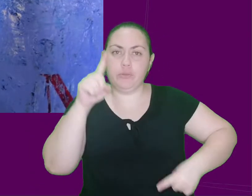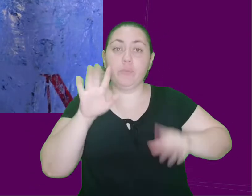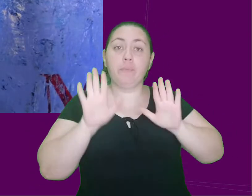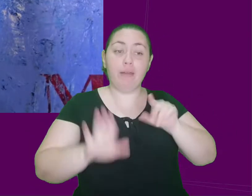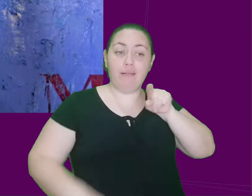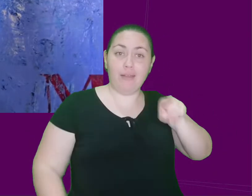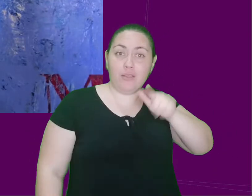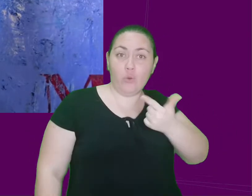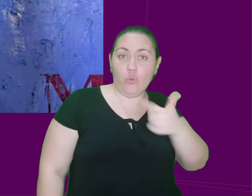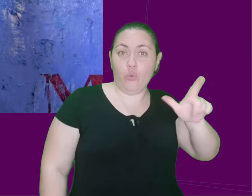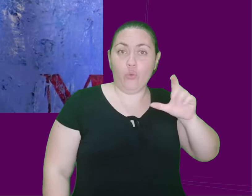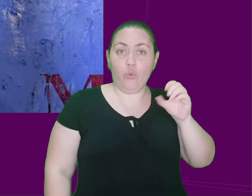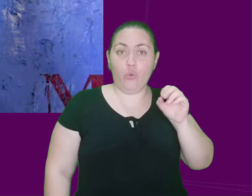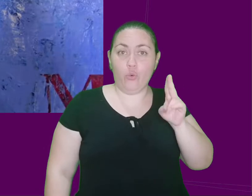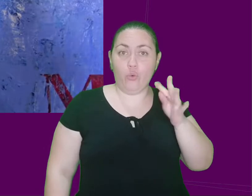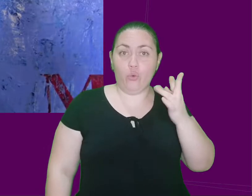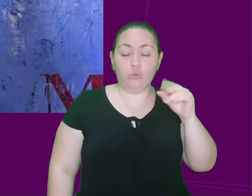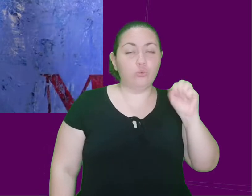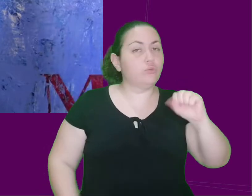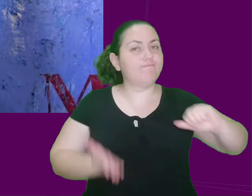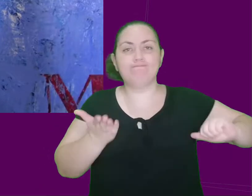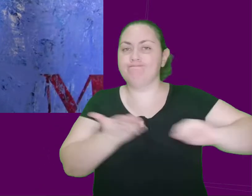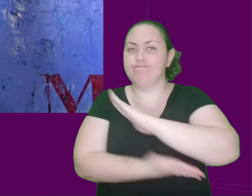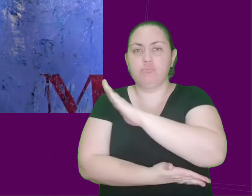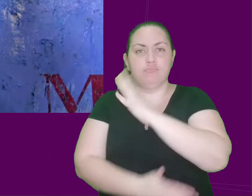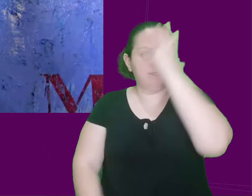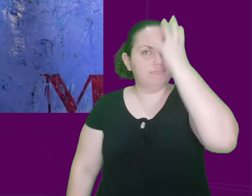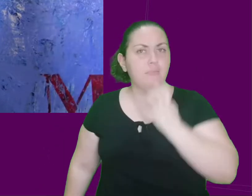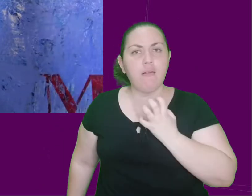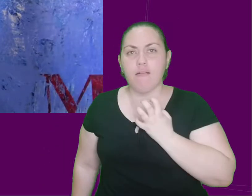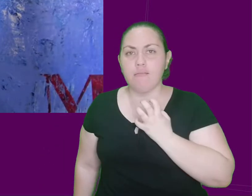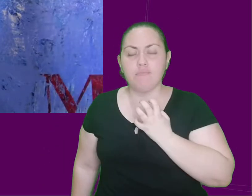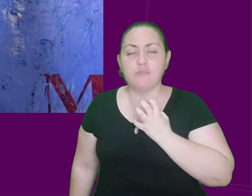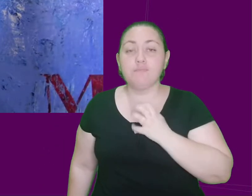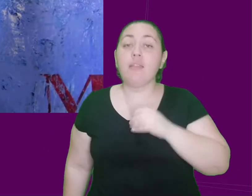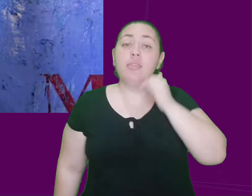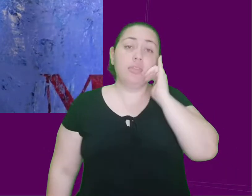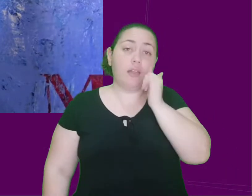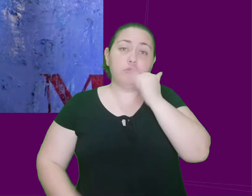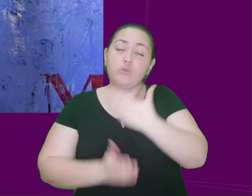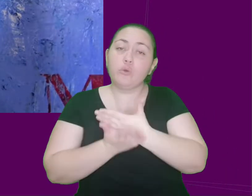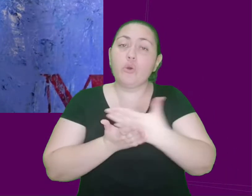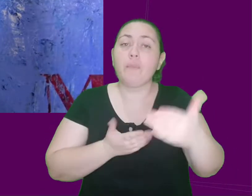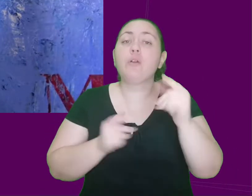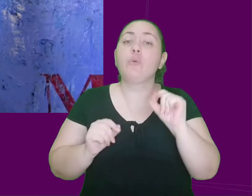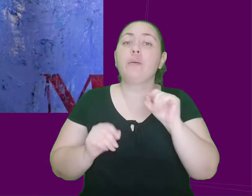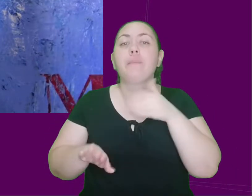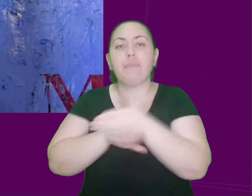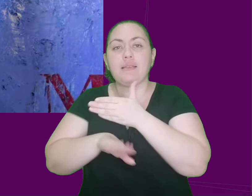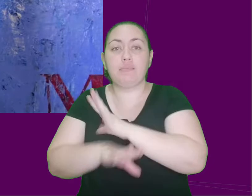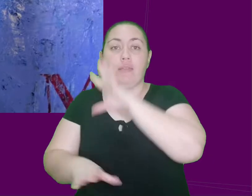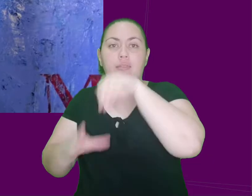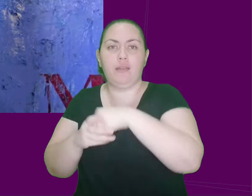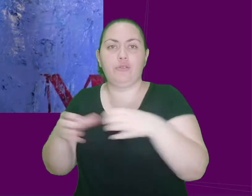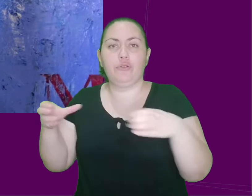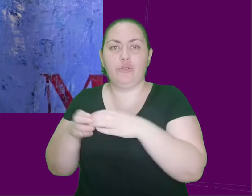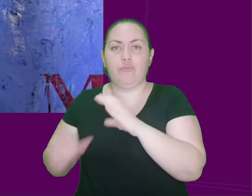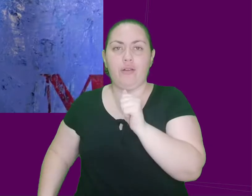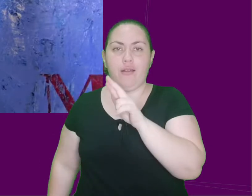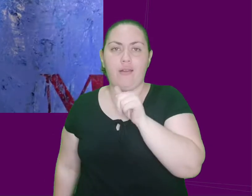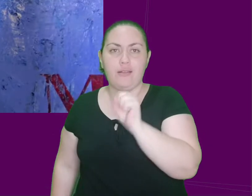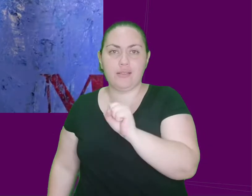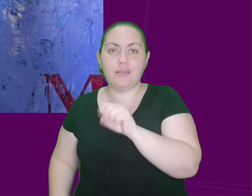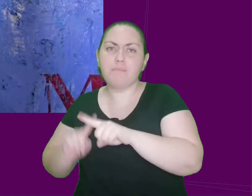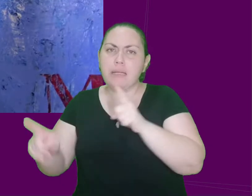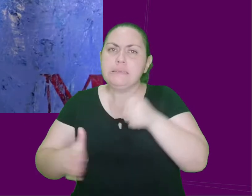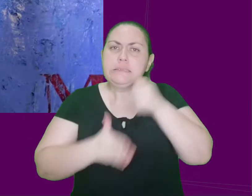proibido. Já os outros os expulsavam de forma truculenta. O narrador inicialmente faz parte dos caras, mas